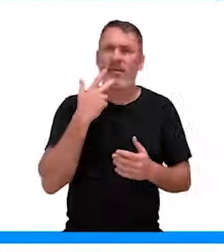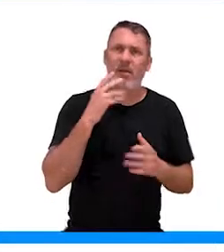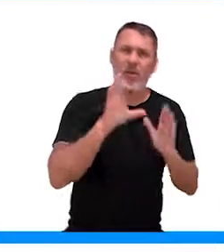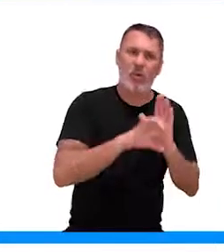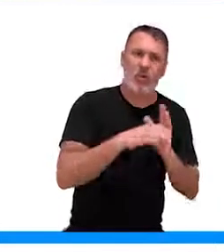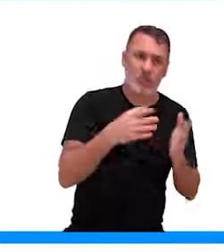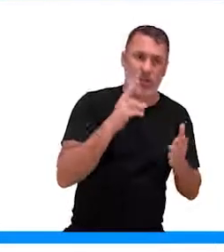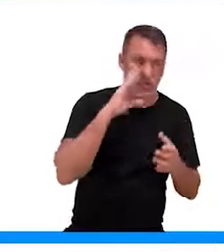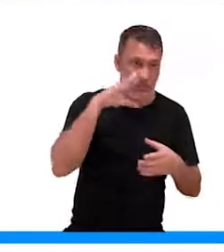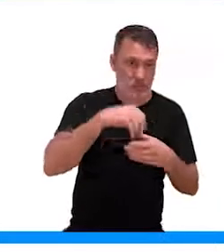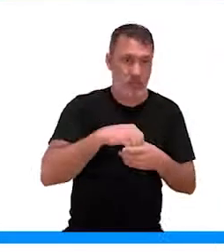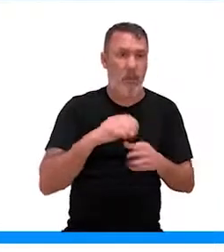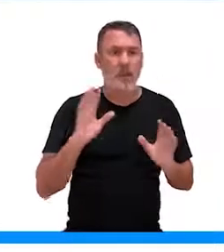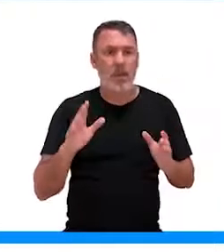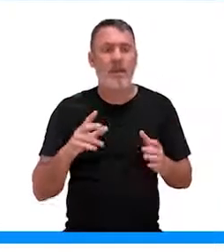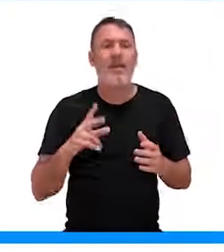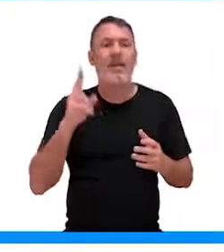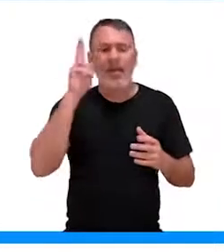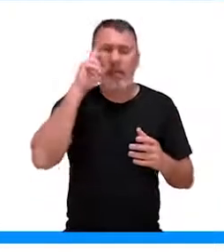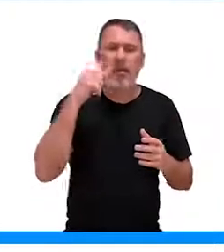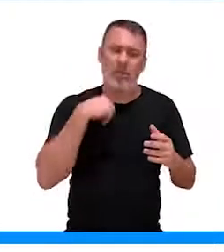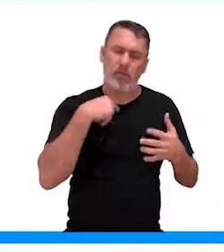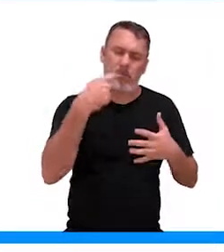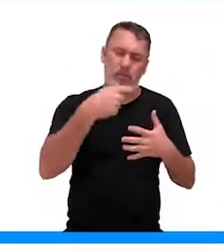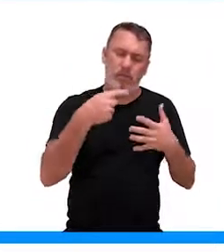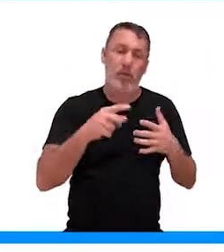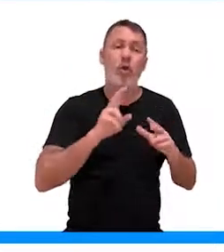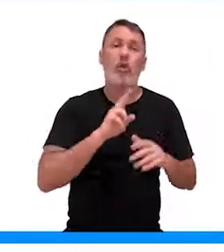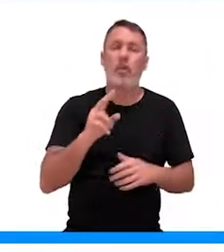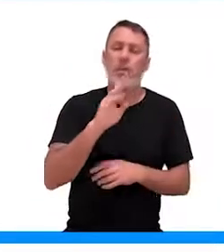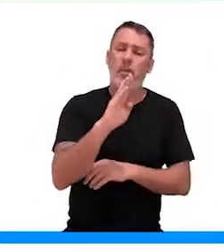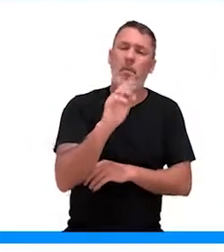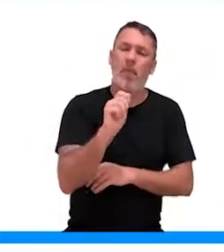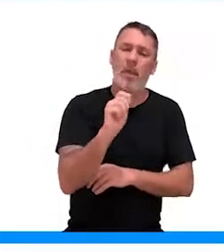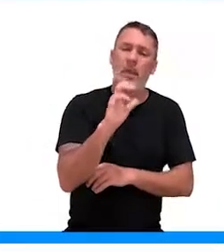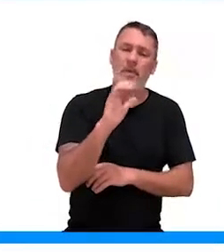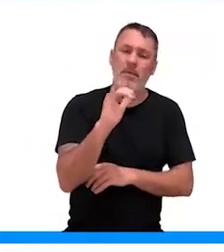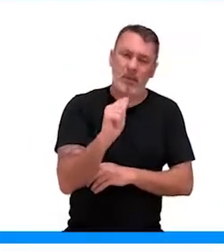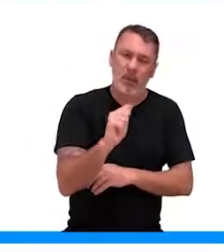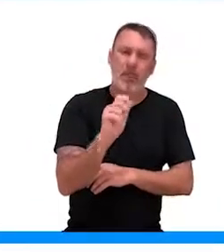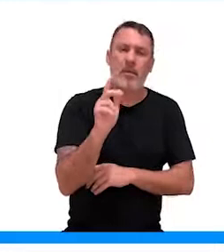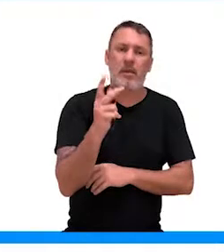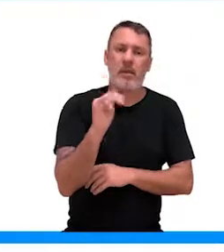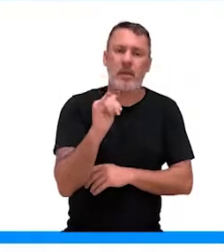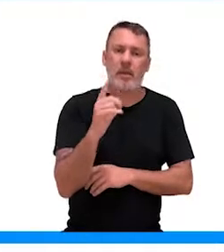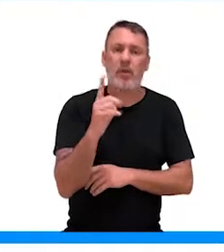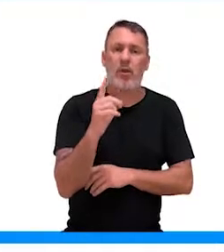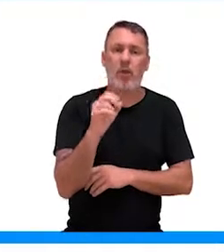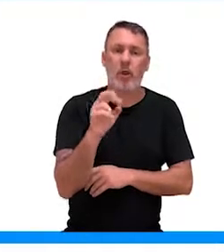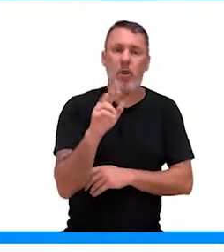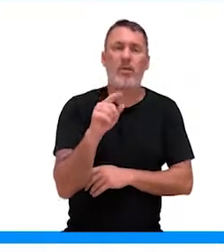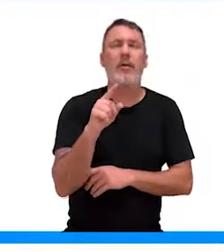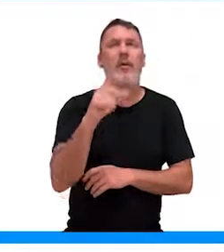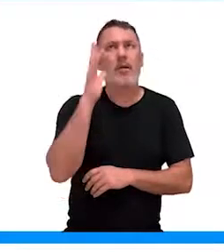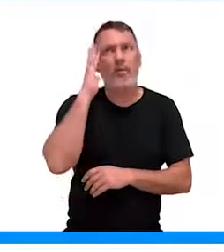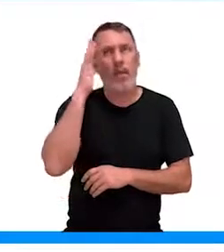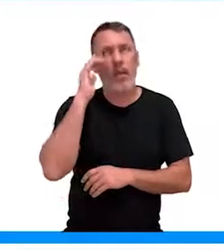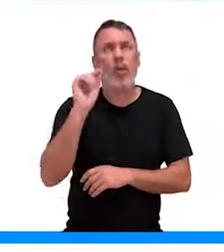Não. Meus amores, quando nós falamos de bacias hidrográficas, nós estamos pensando aqui em um conjunto de